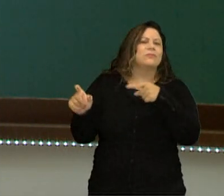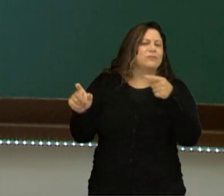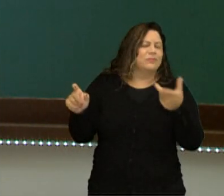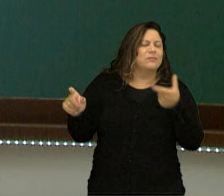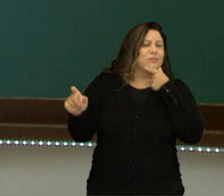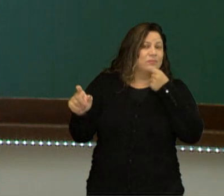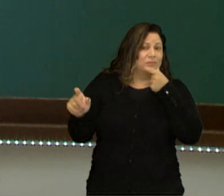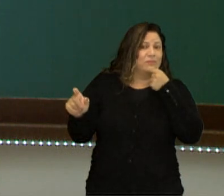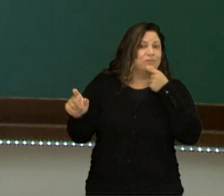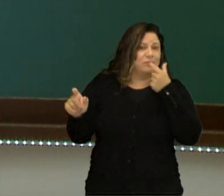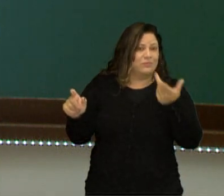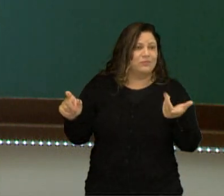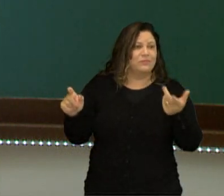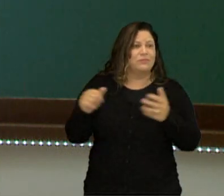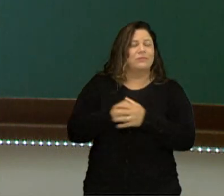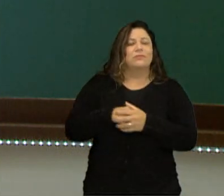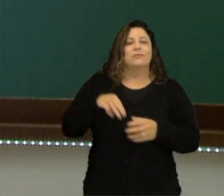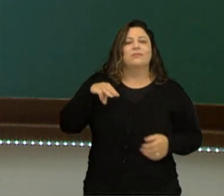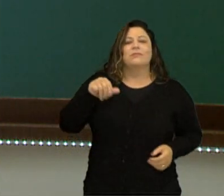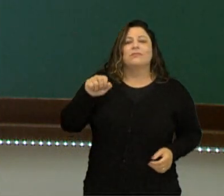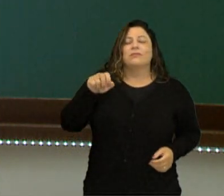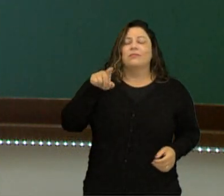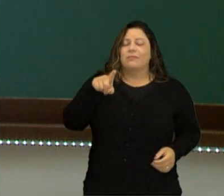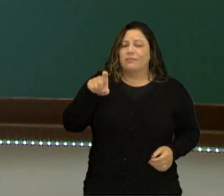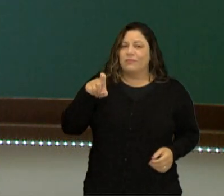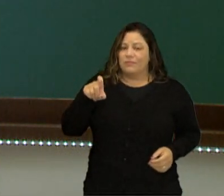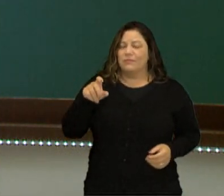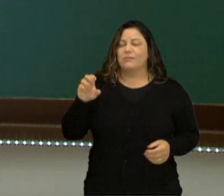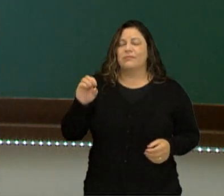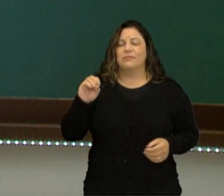cara chamado Maxwell, ele conseguiu